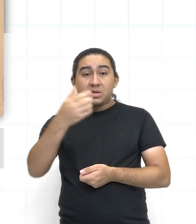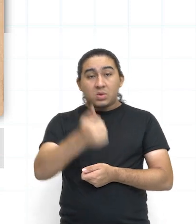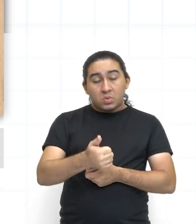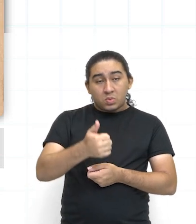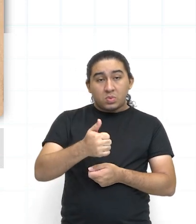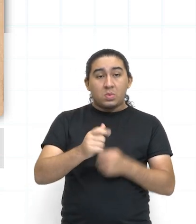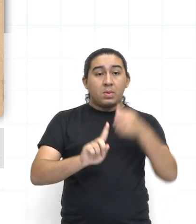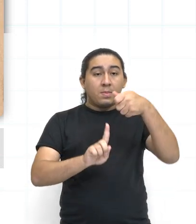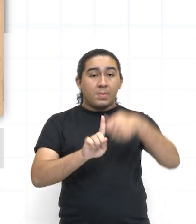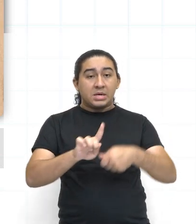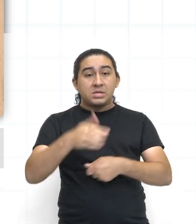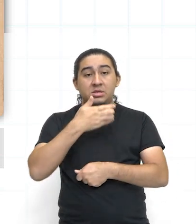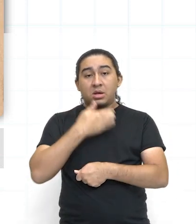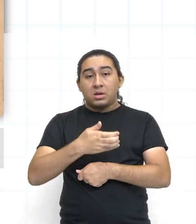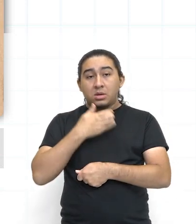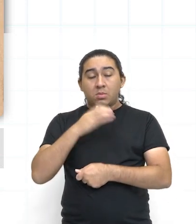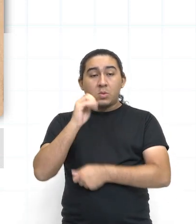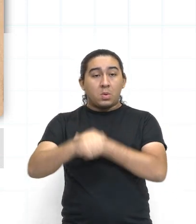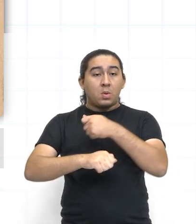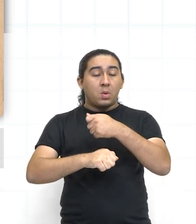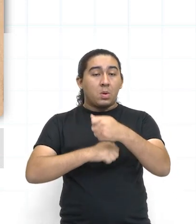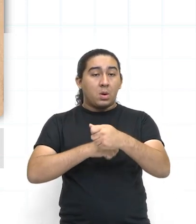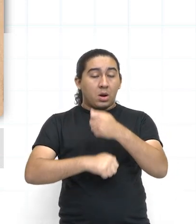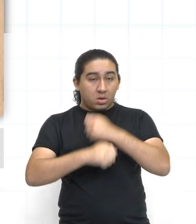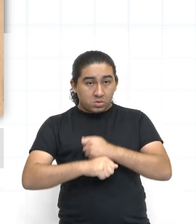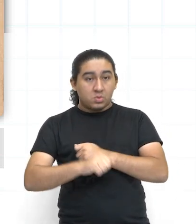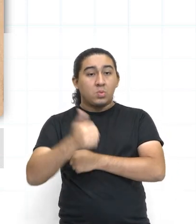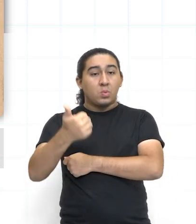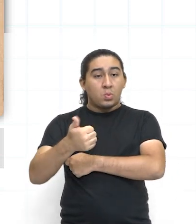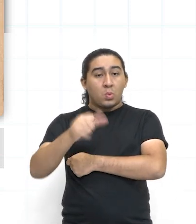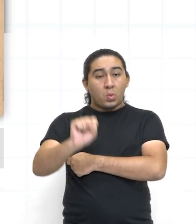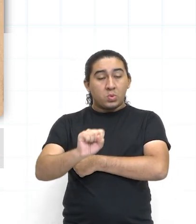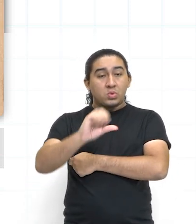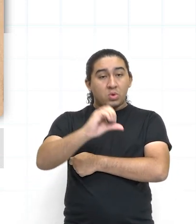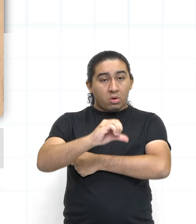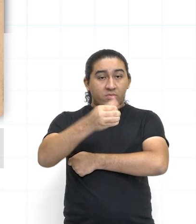de dezembro, tá? De